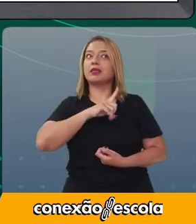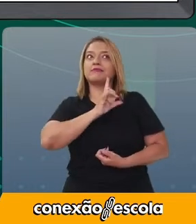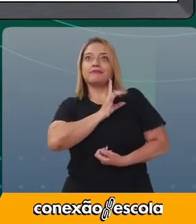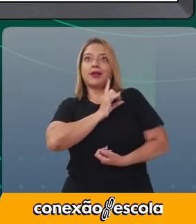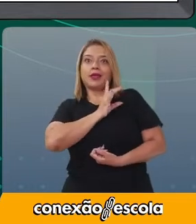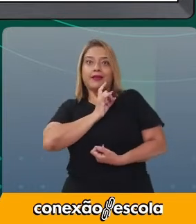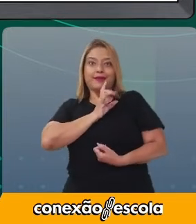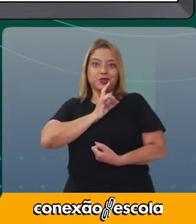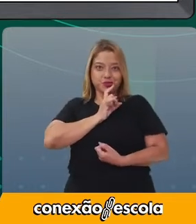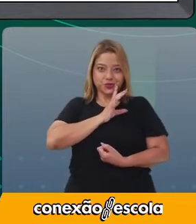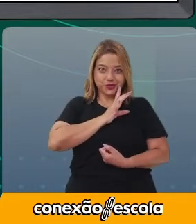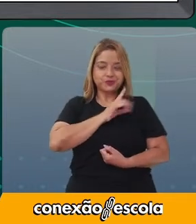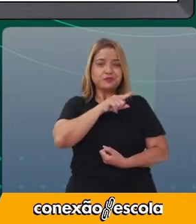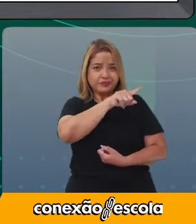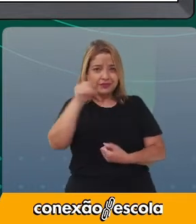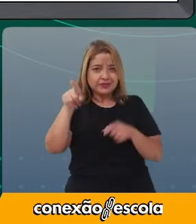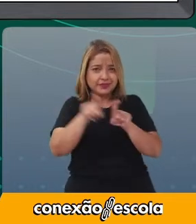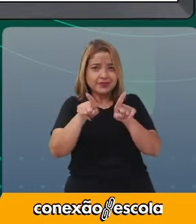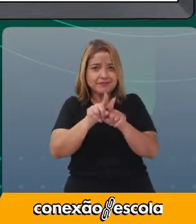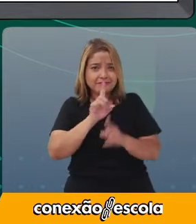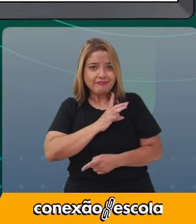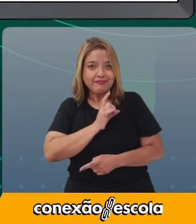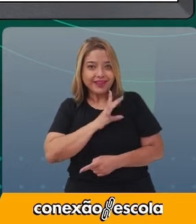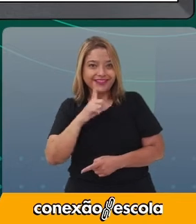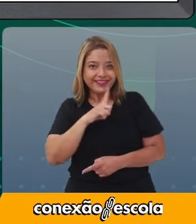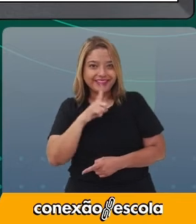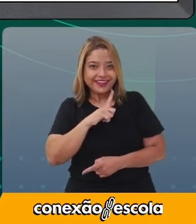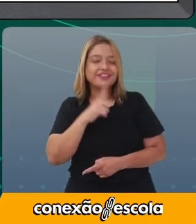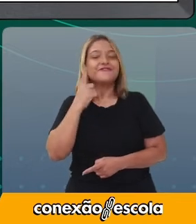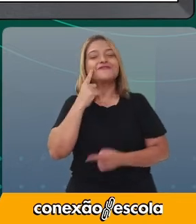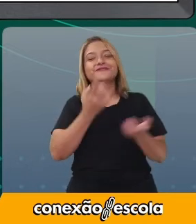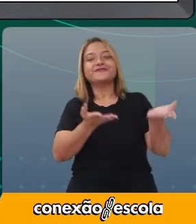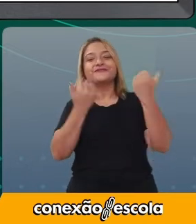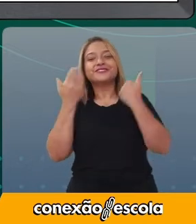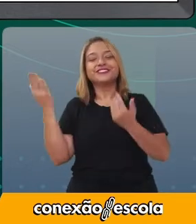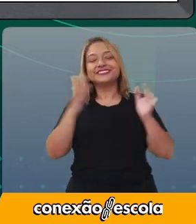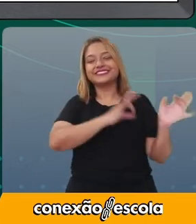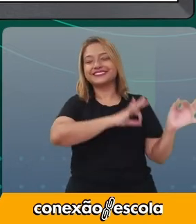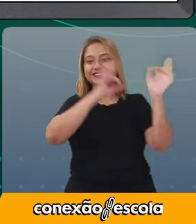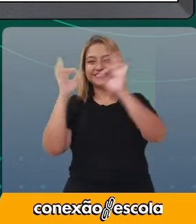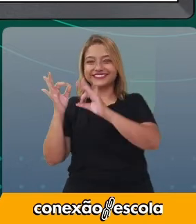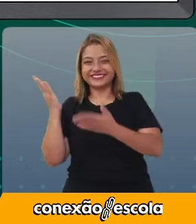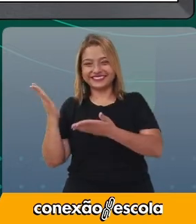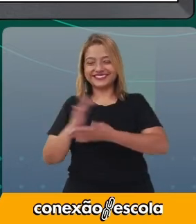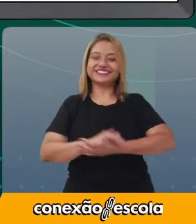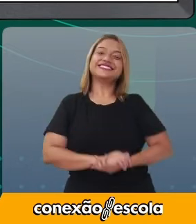medrosa. E você, tem medo? Vamos ver a história?